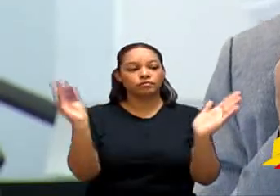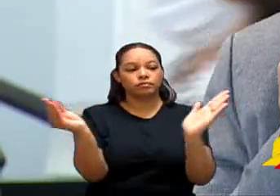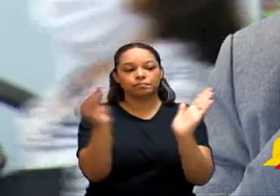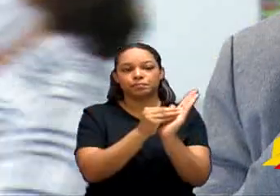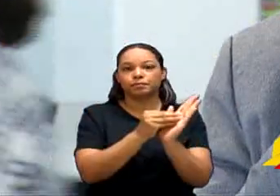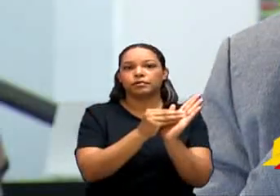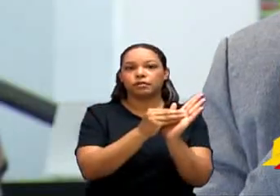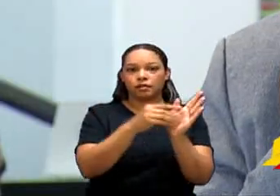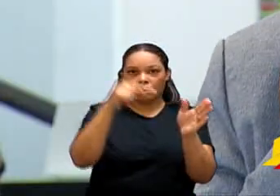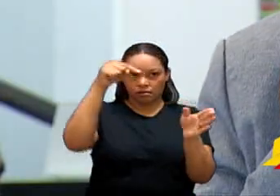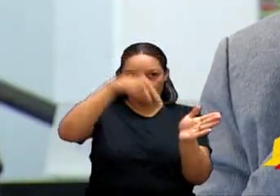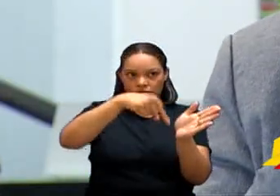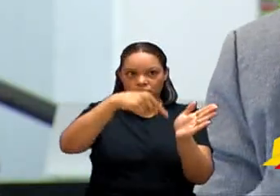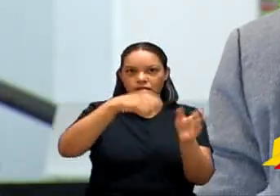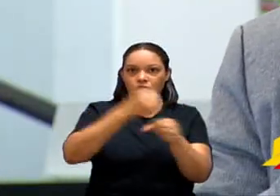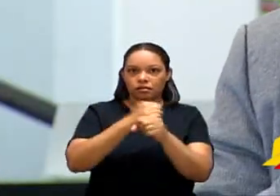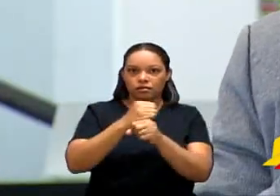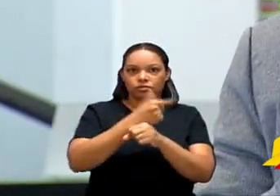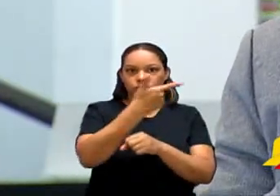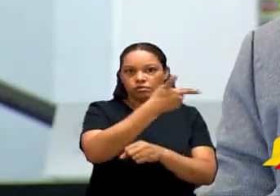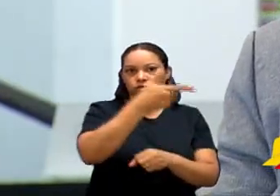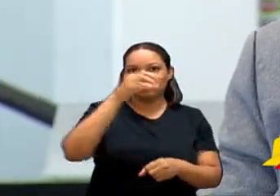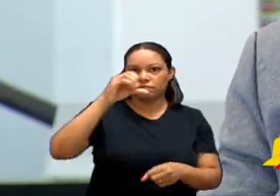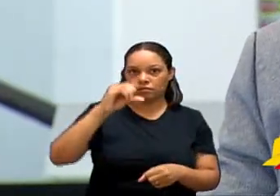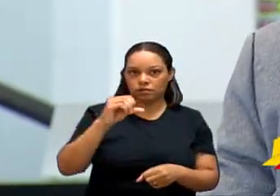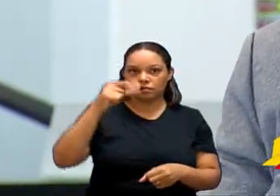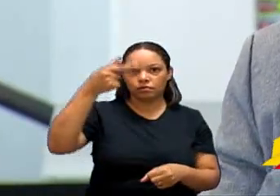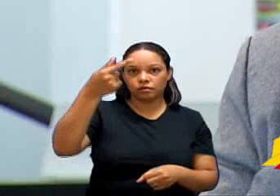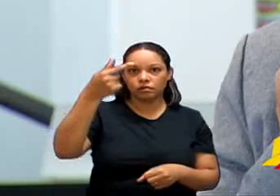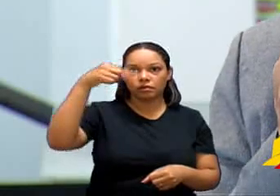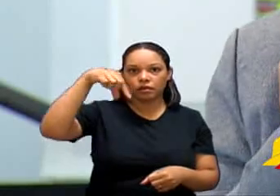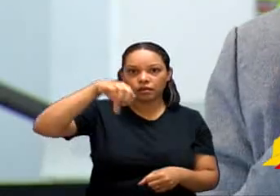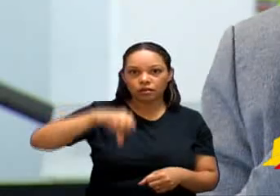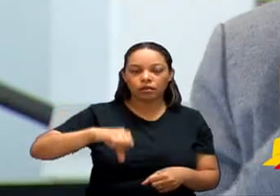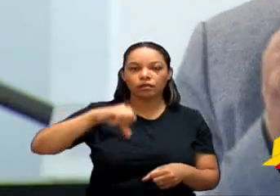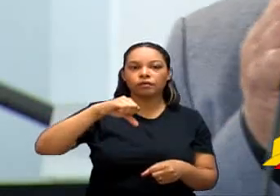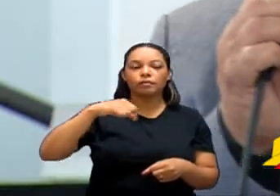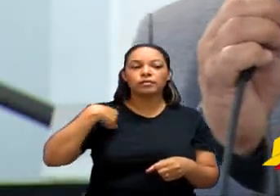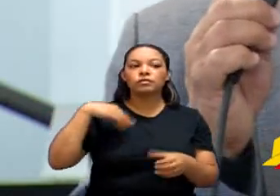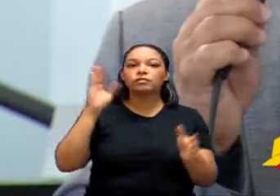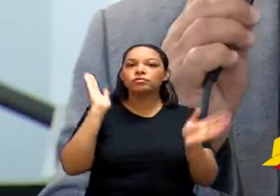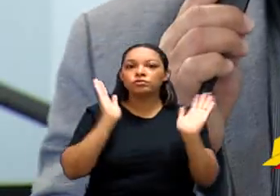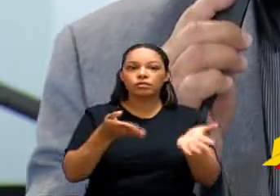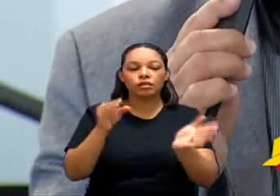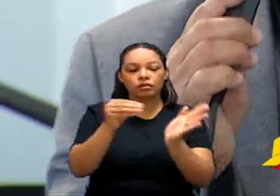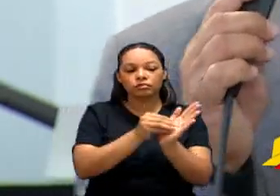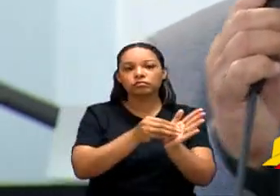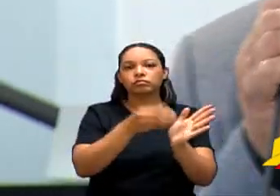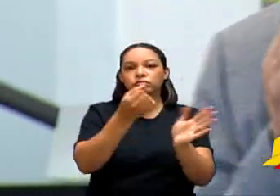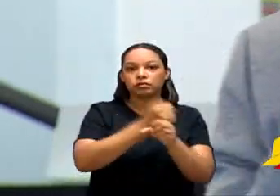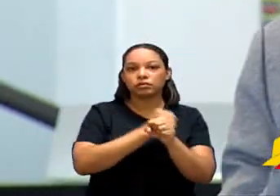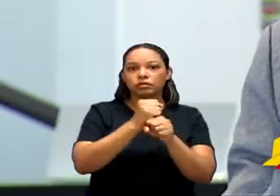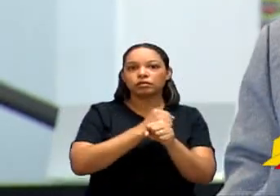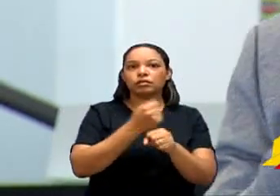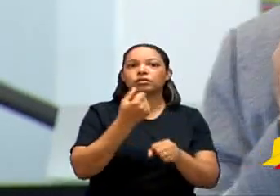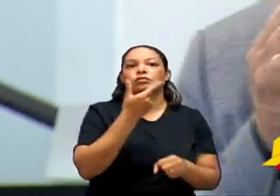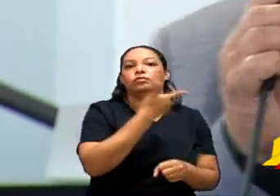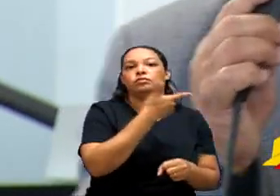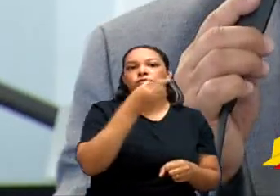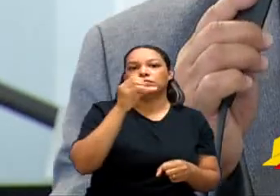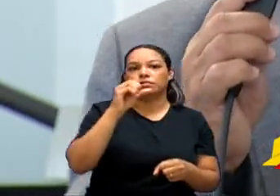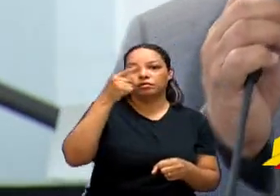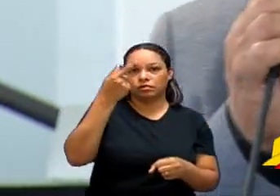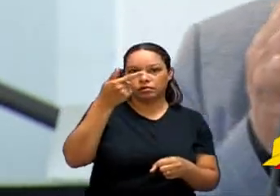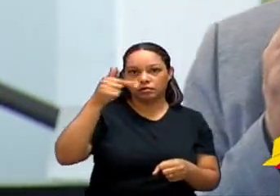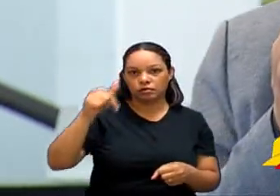é de 2019, mas eu tinha feito já uma solicitação em 2017, para que nessa área também virasse um parque ecológico,